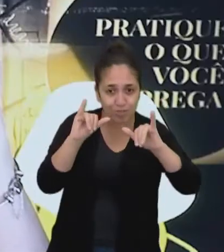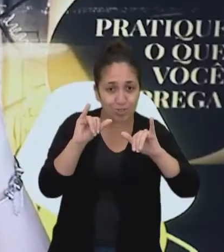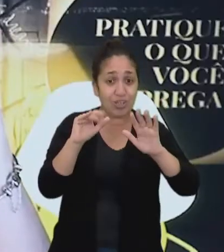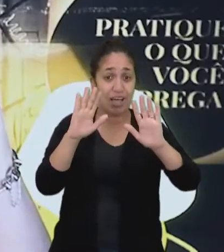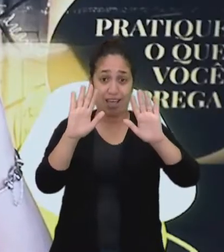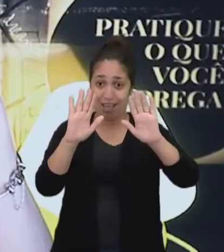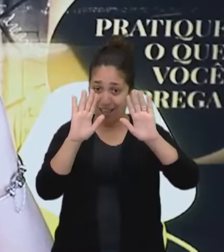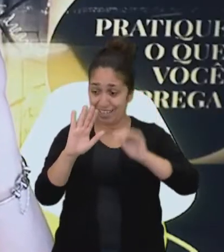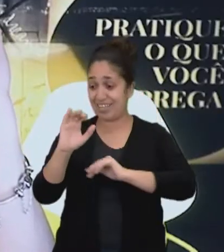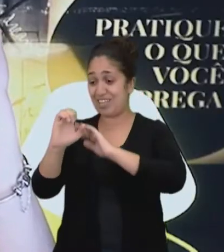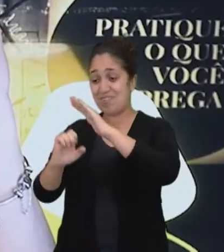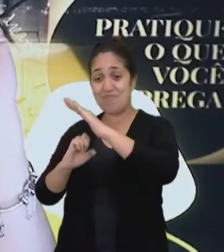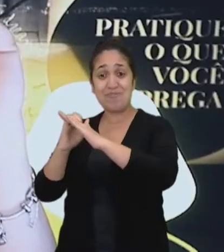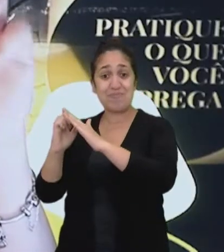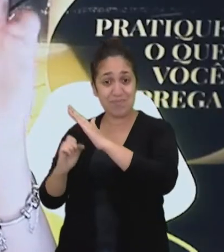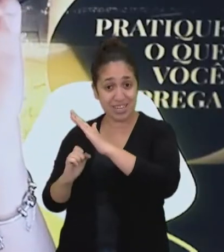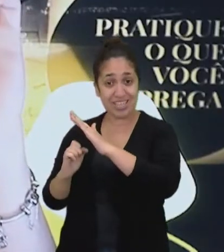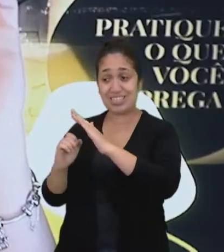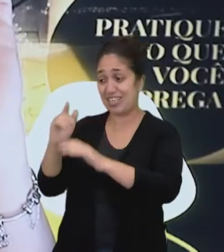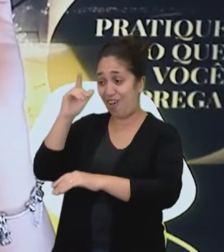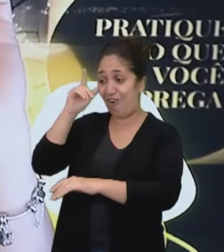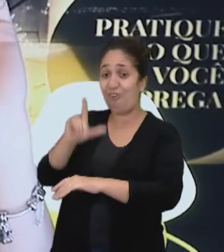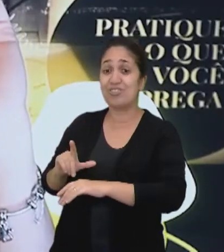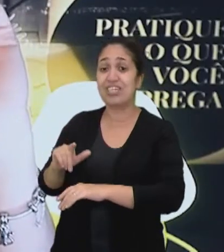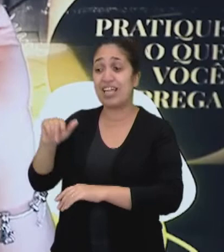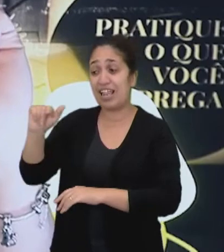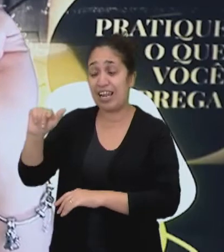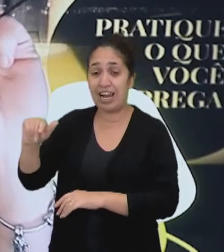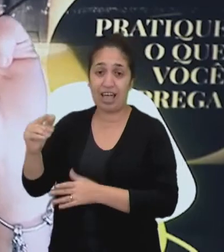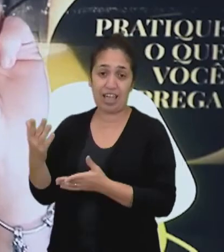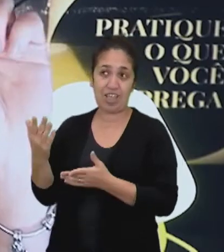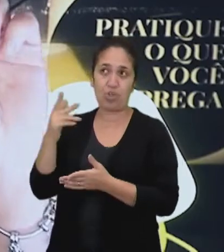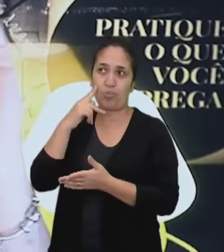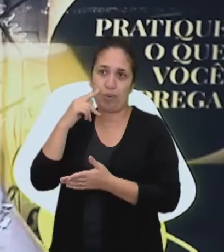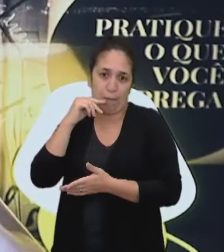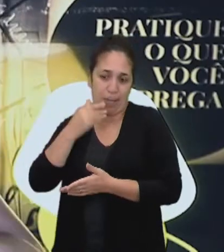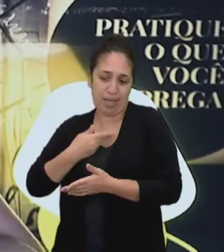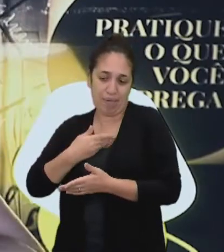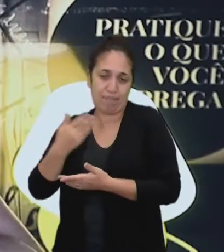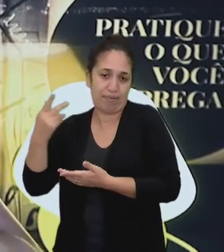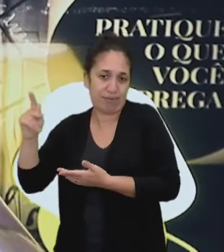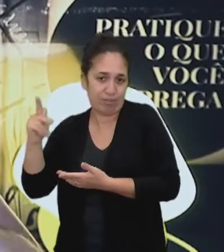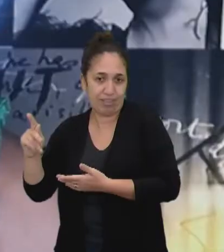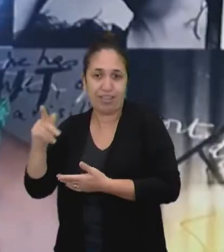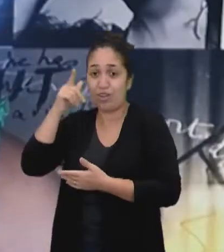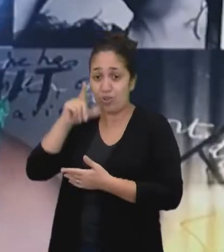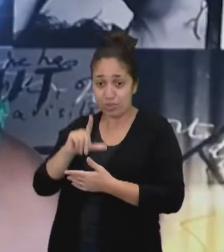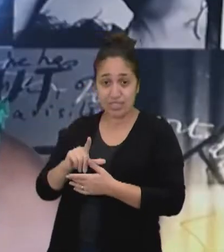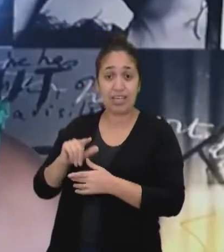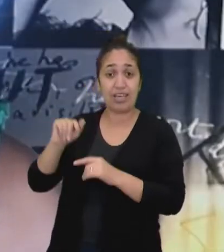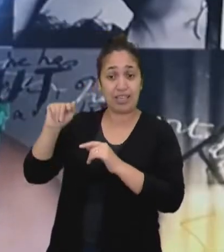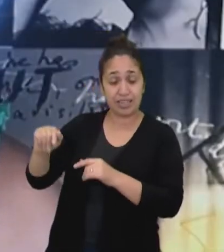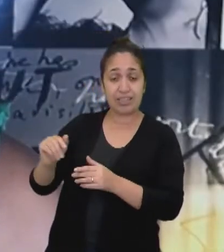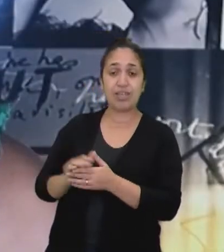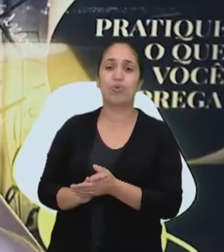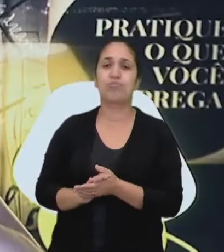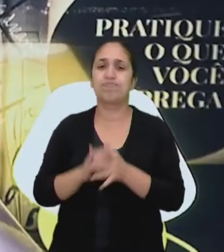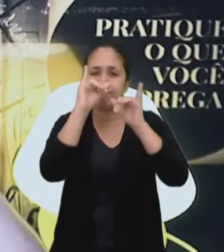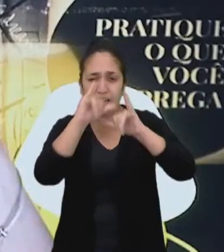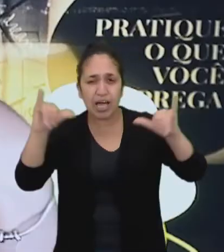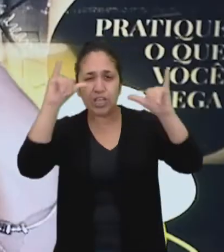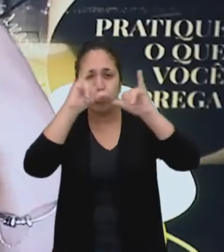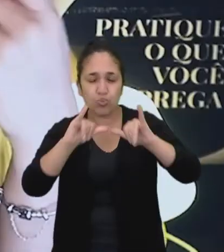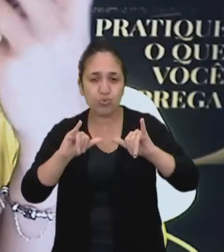empresa cliente do meu pai, para investir R$1.000 por mês no Facebook em anúncios, para que eu pudesse aprender,